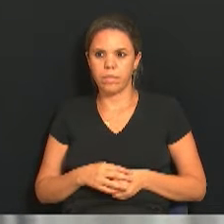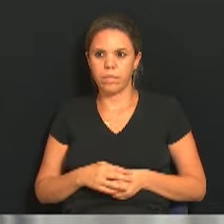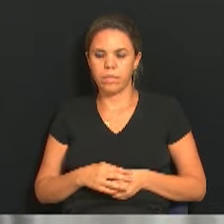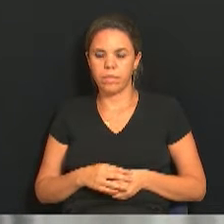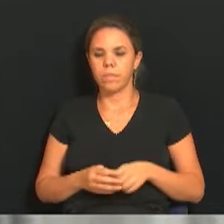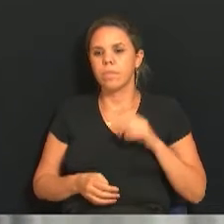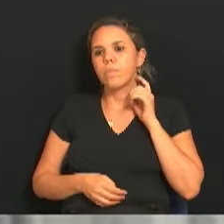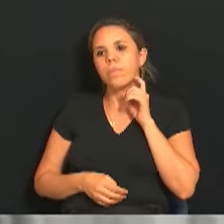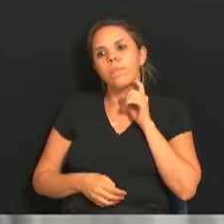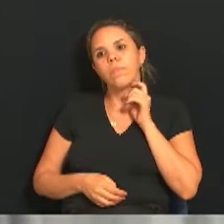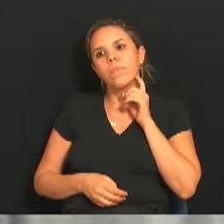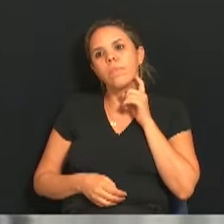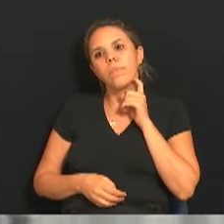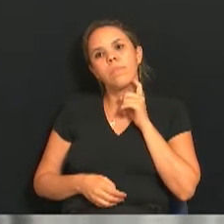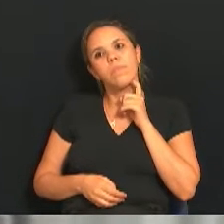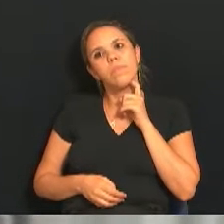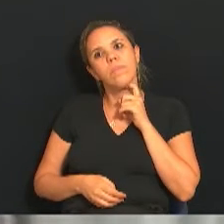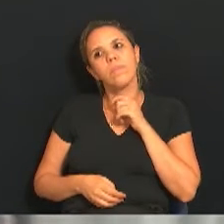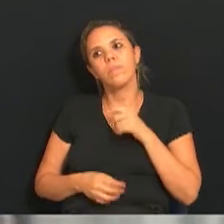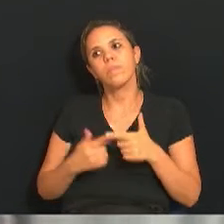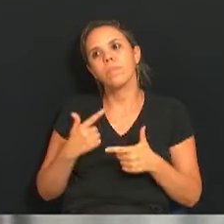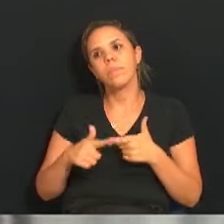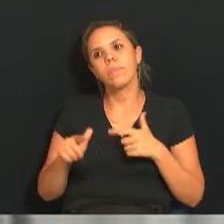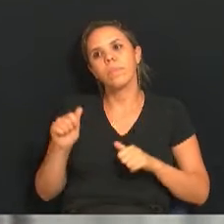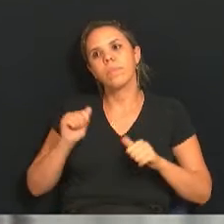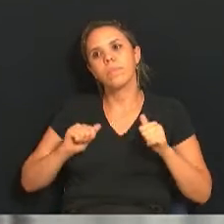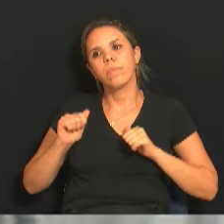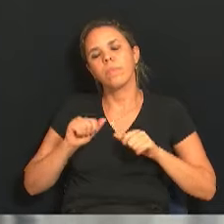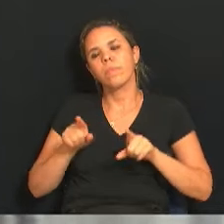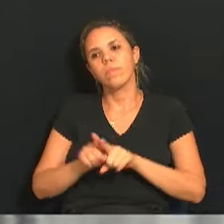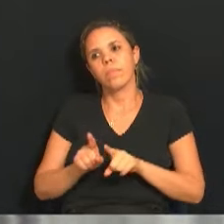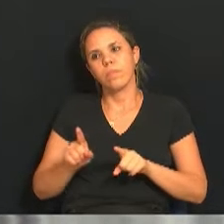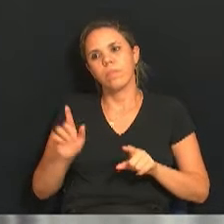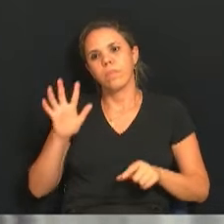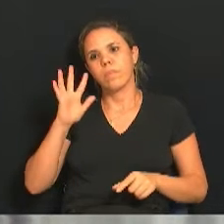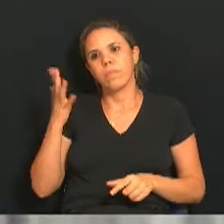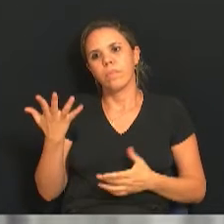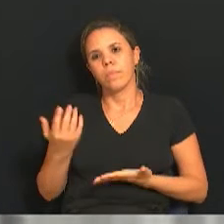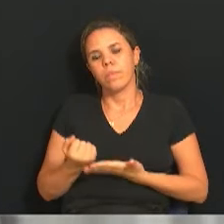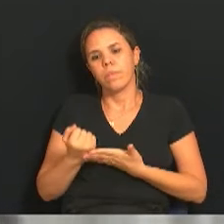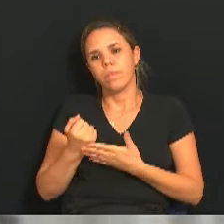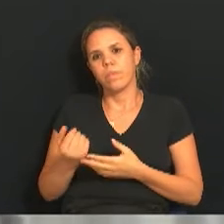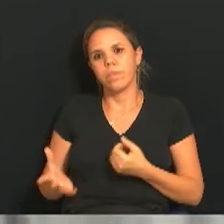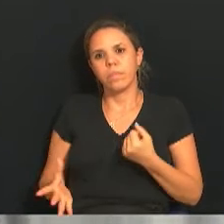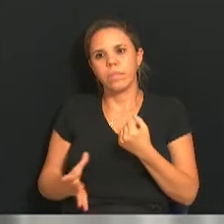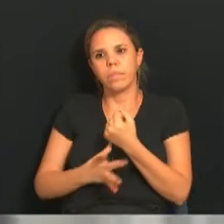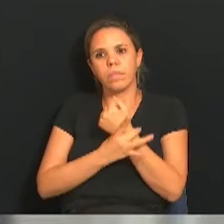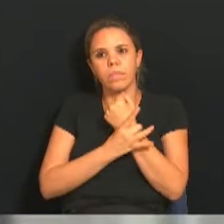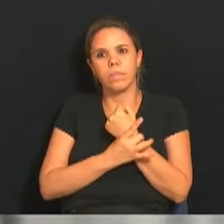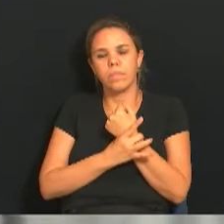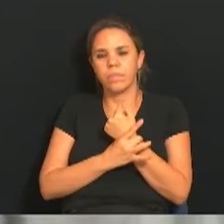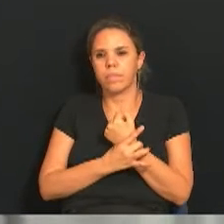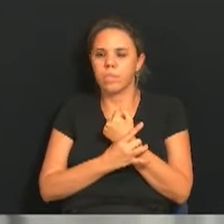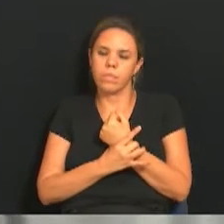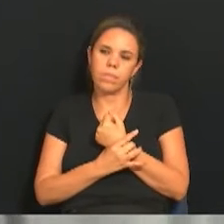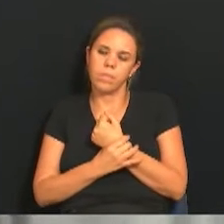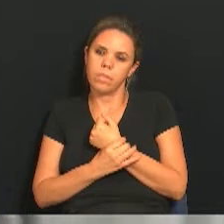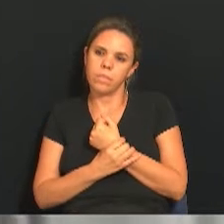direções para o centro da cidade, para resgatar, né, a segurança,